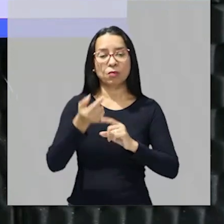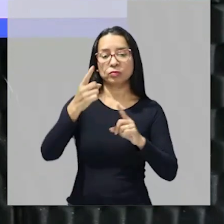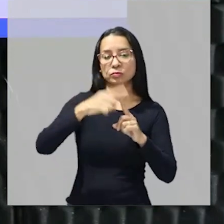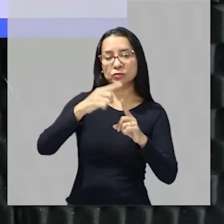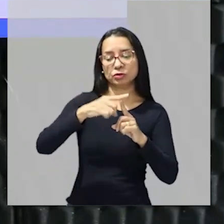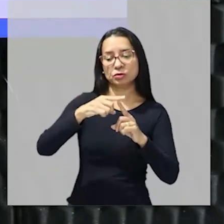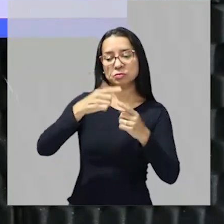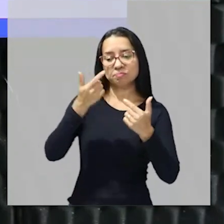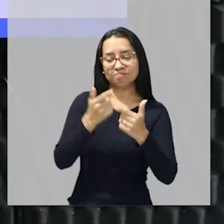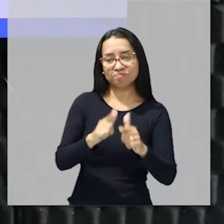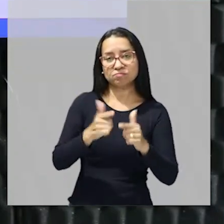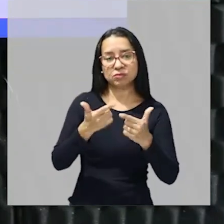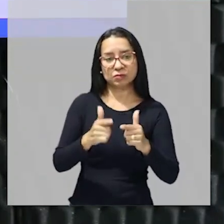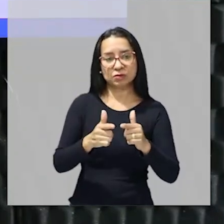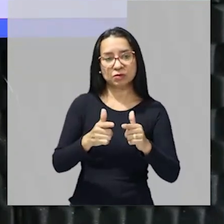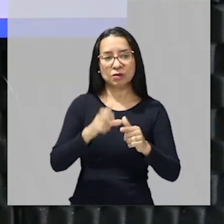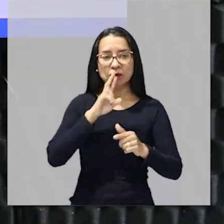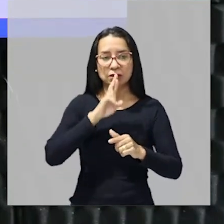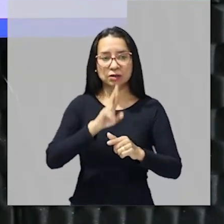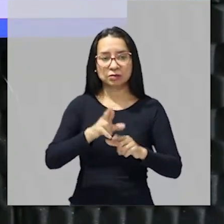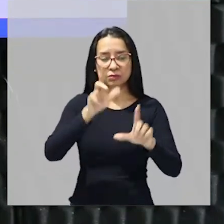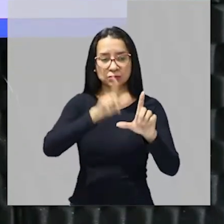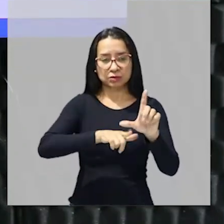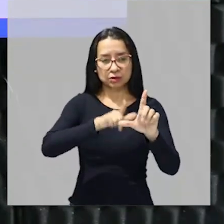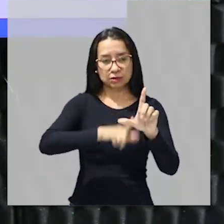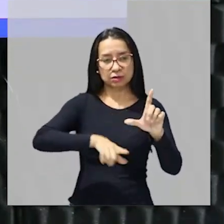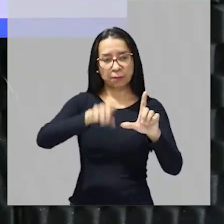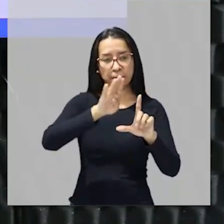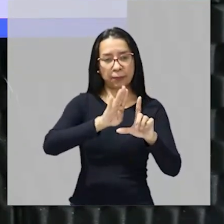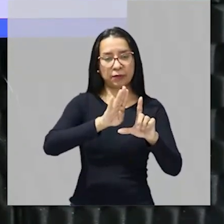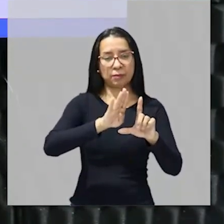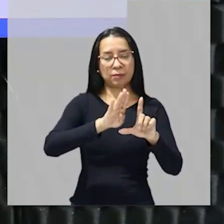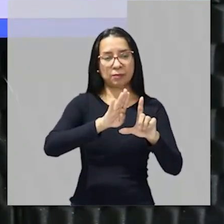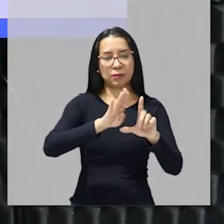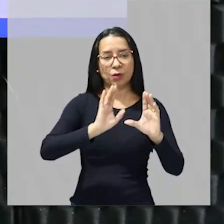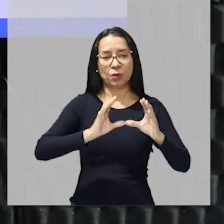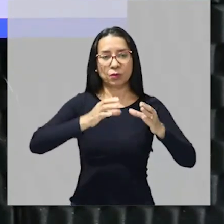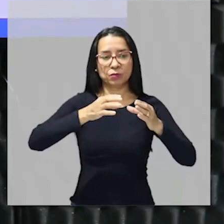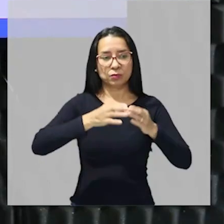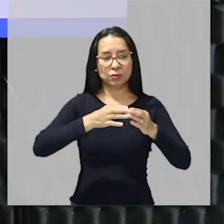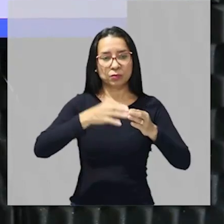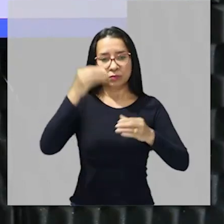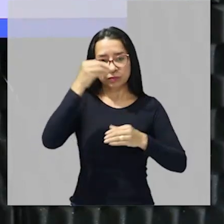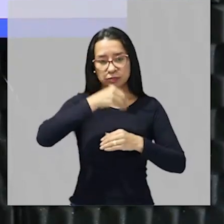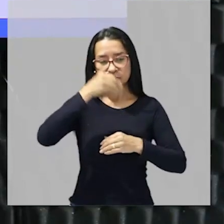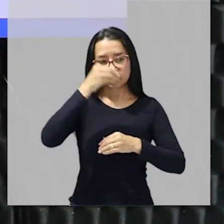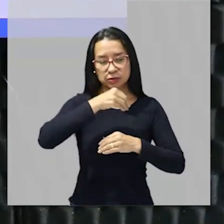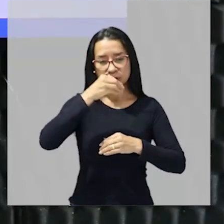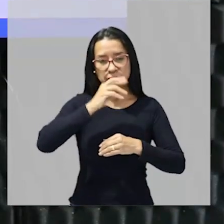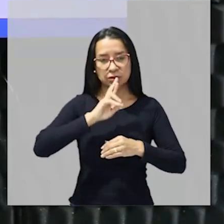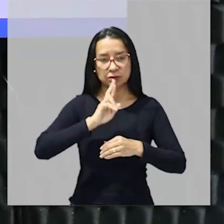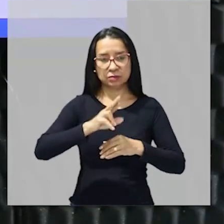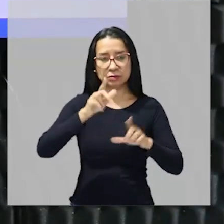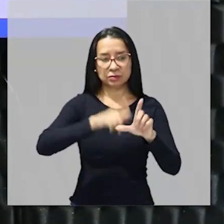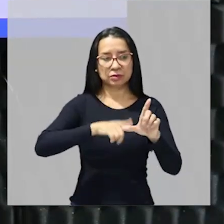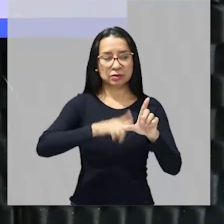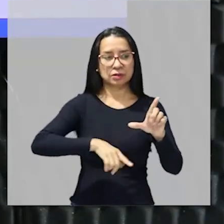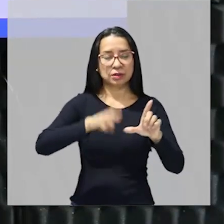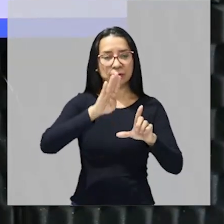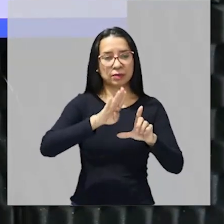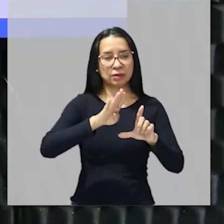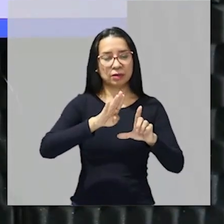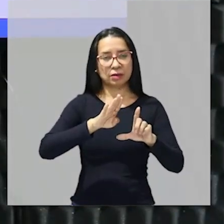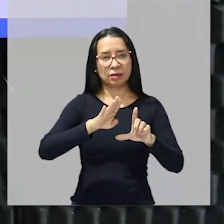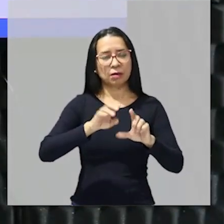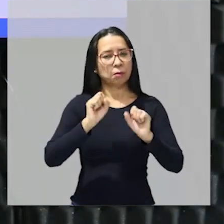B. Defender os grupos vulneráveis, os grupos fragilizados. Resposta letra B. Aí você